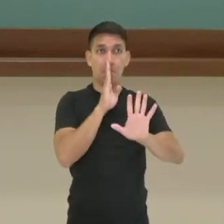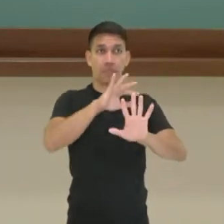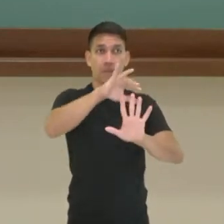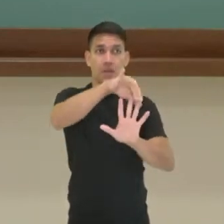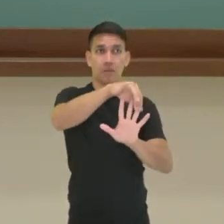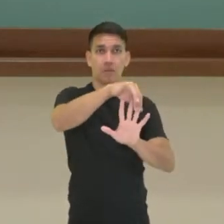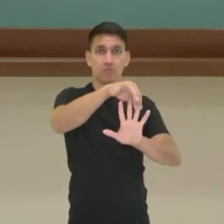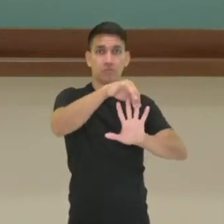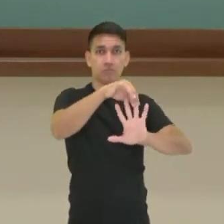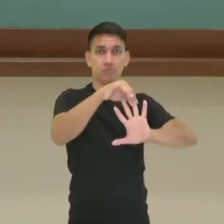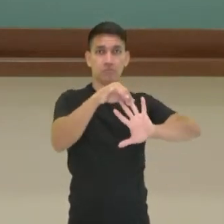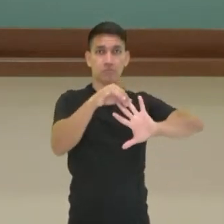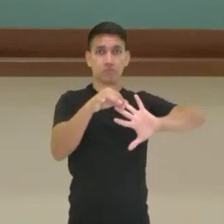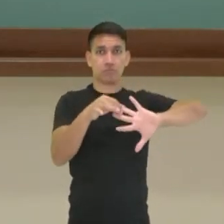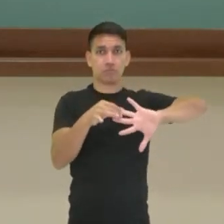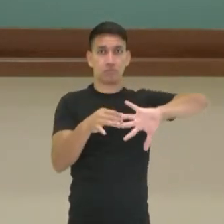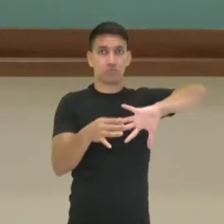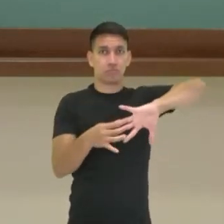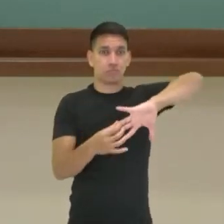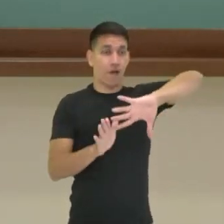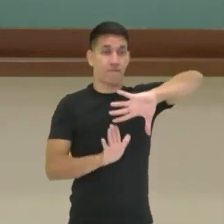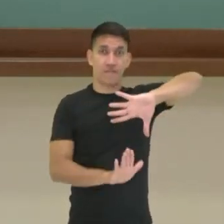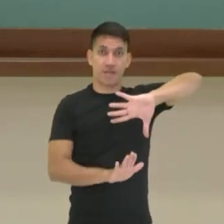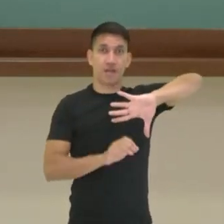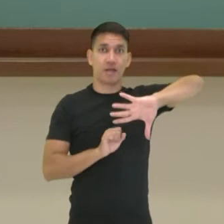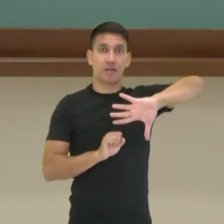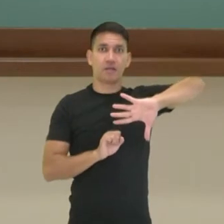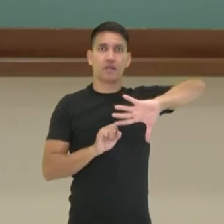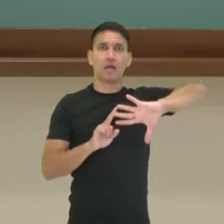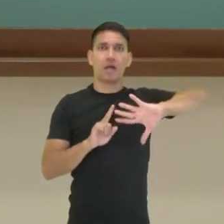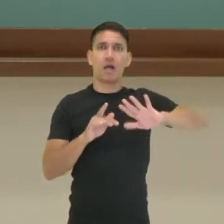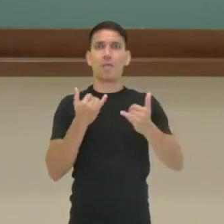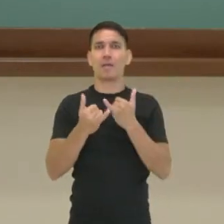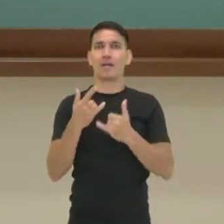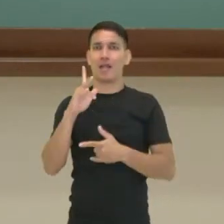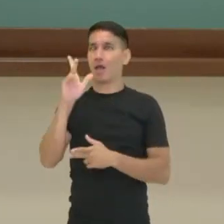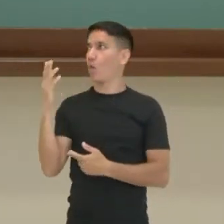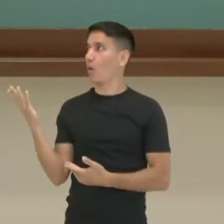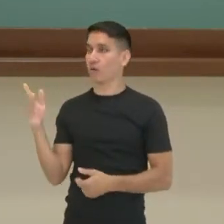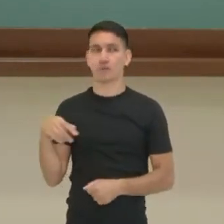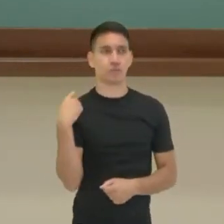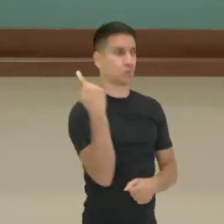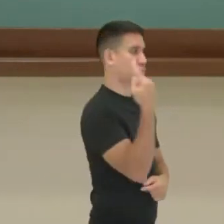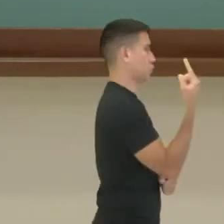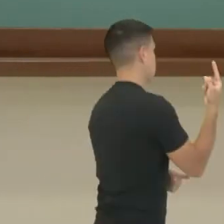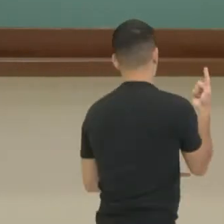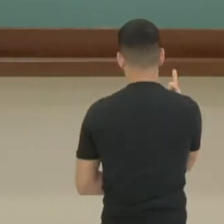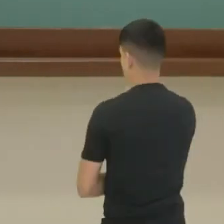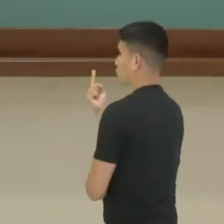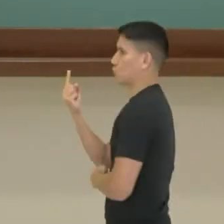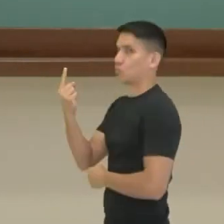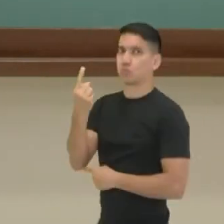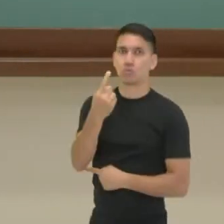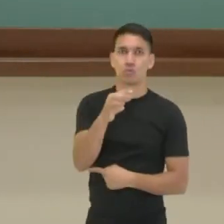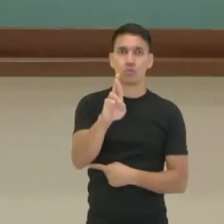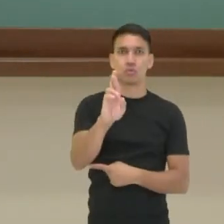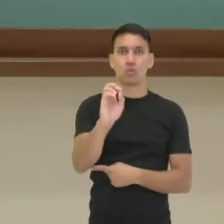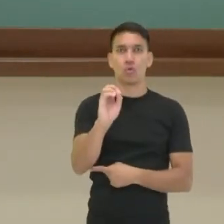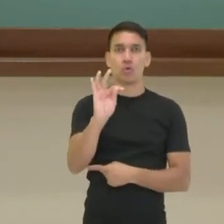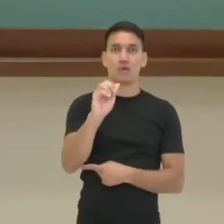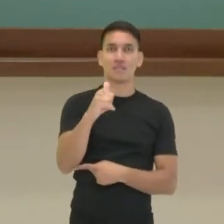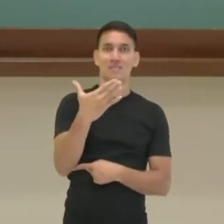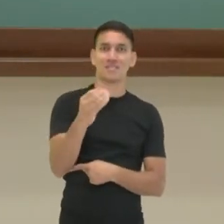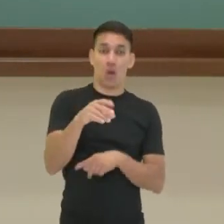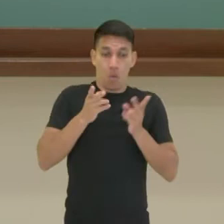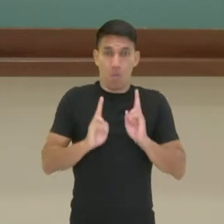roda. Roda, roda, roda, roda. A professora vai dar um giro, vou fazer uma rotação. Voltei para o mesmo